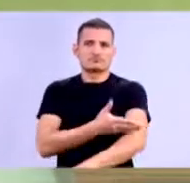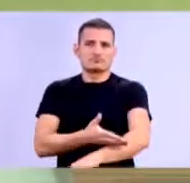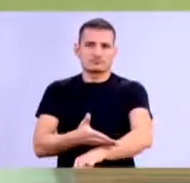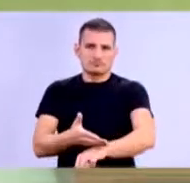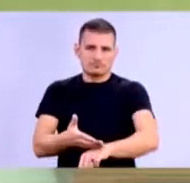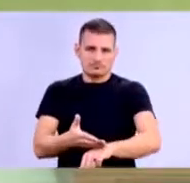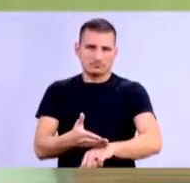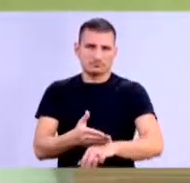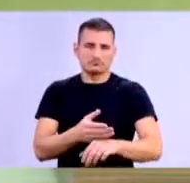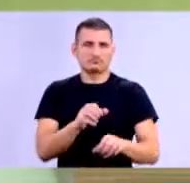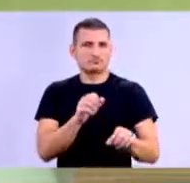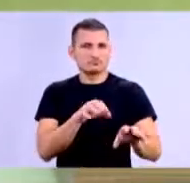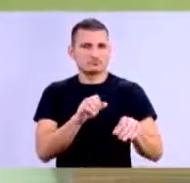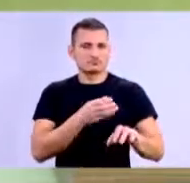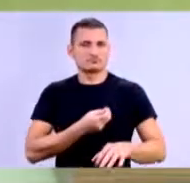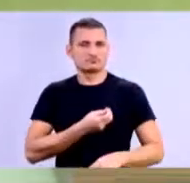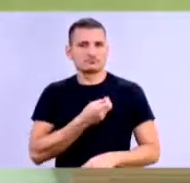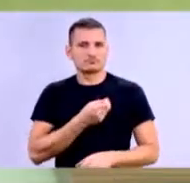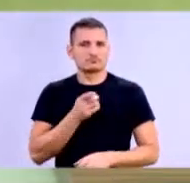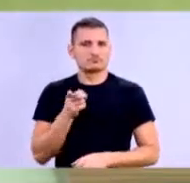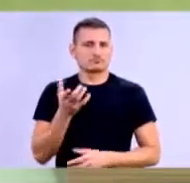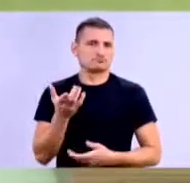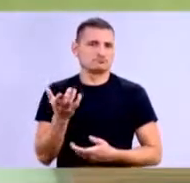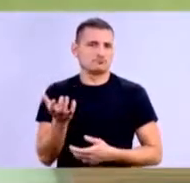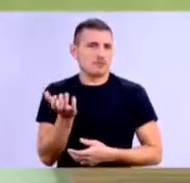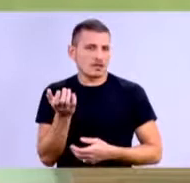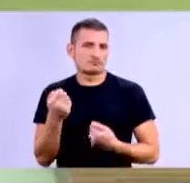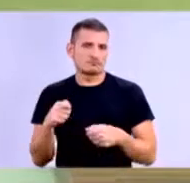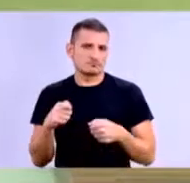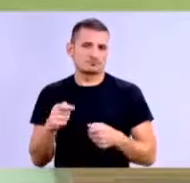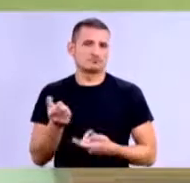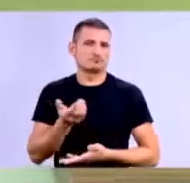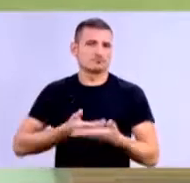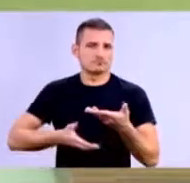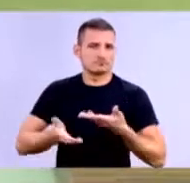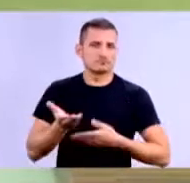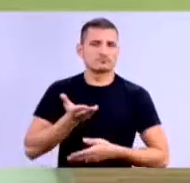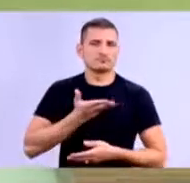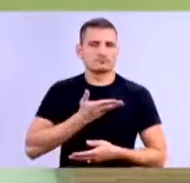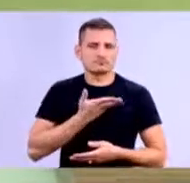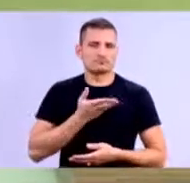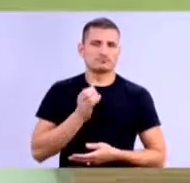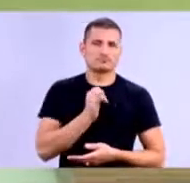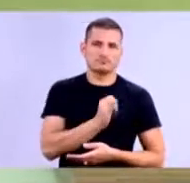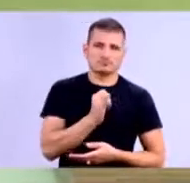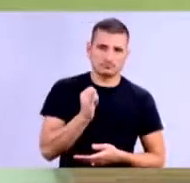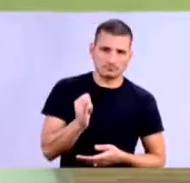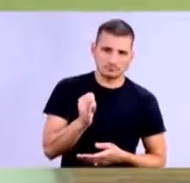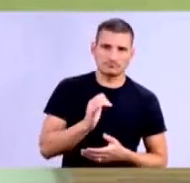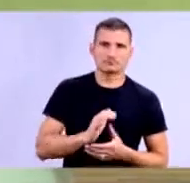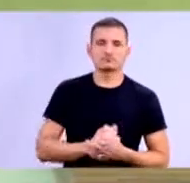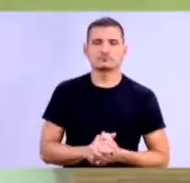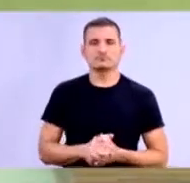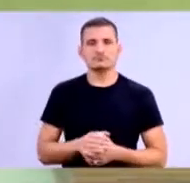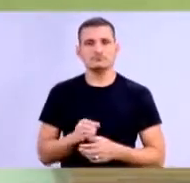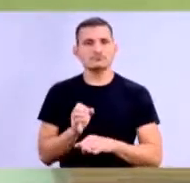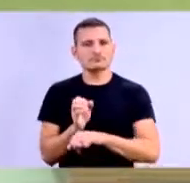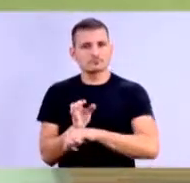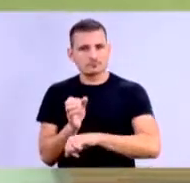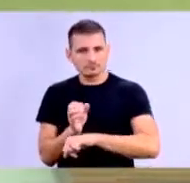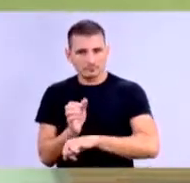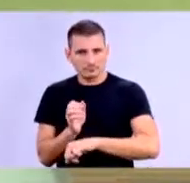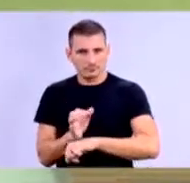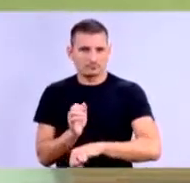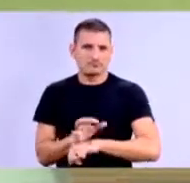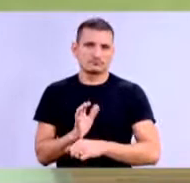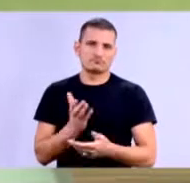ao ensino presencial e requerem, né, uma interatividade com os colegas, com os tutores, uma orientação para uma